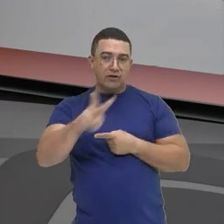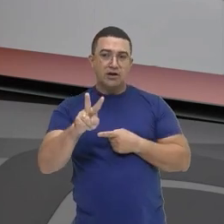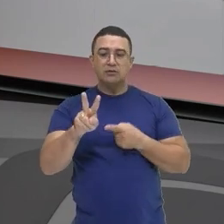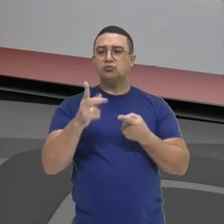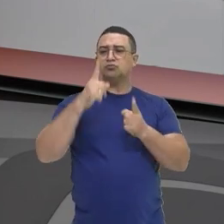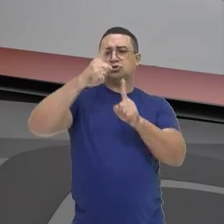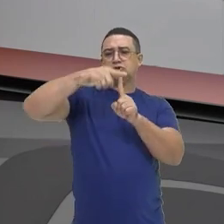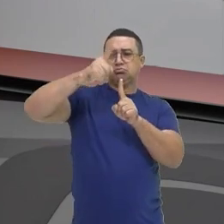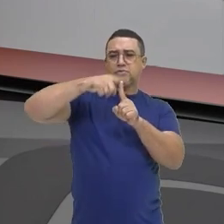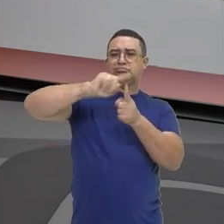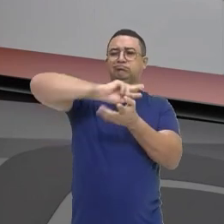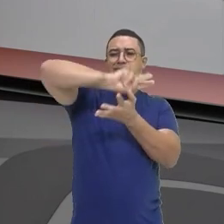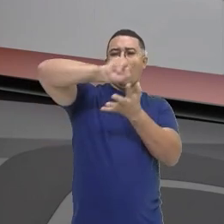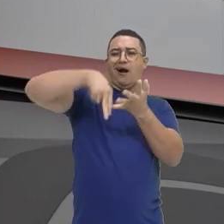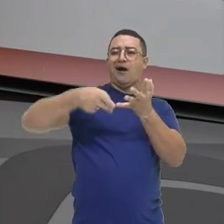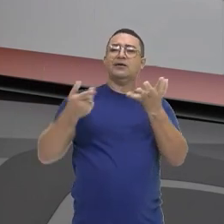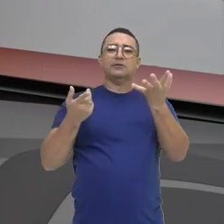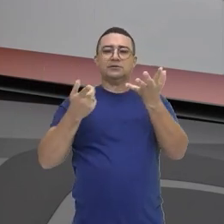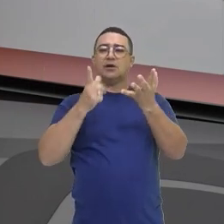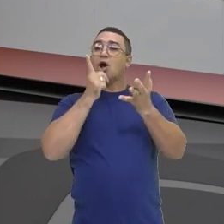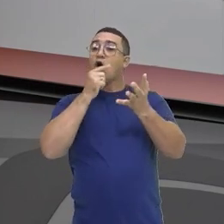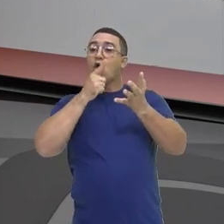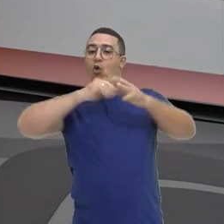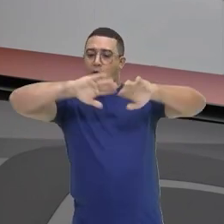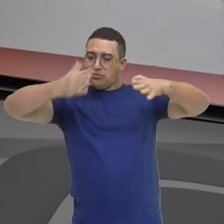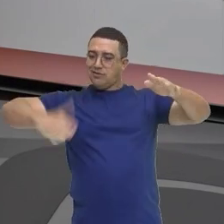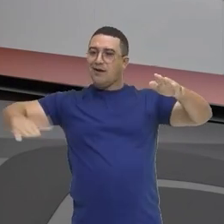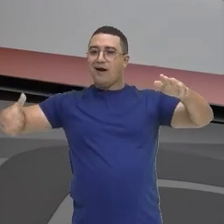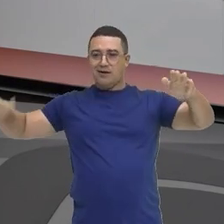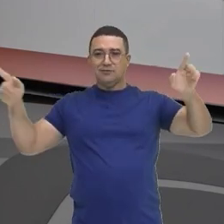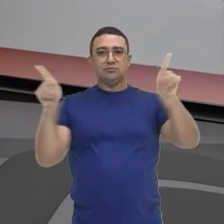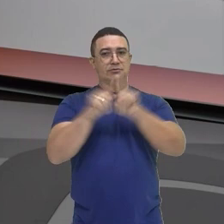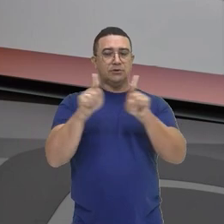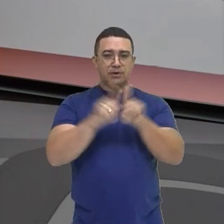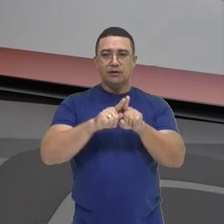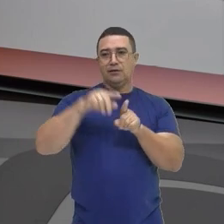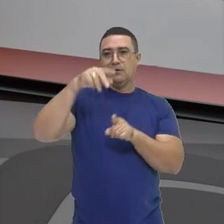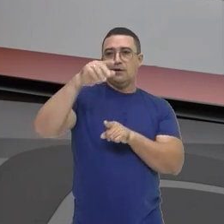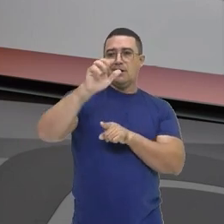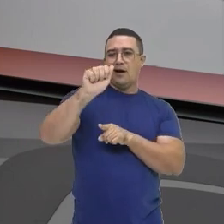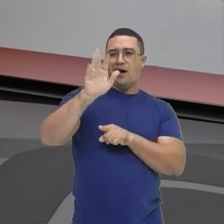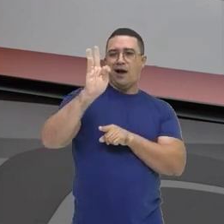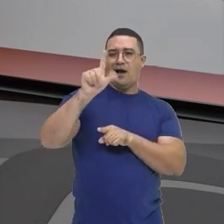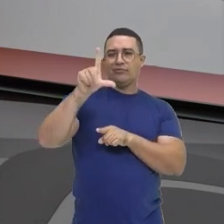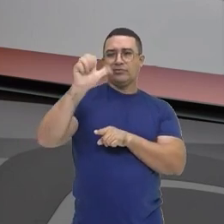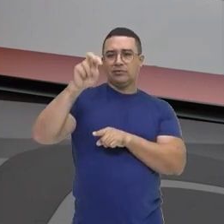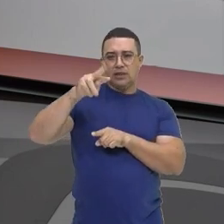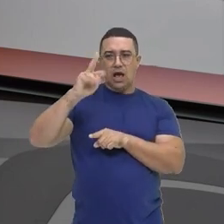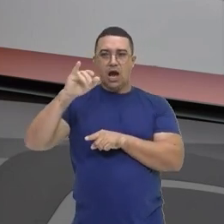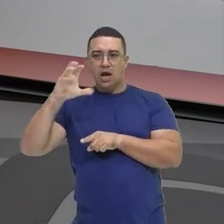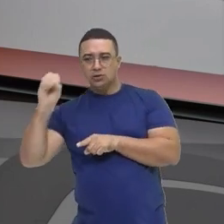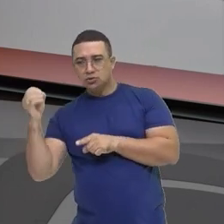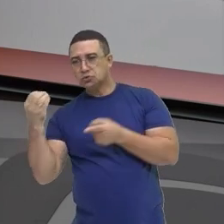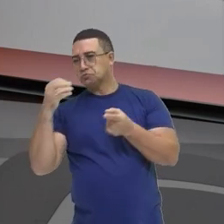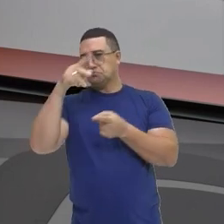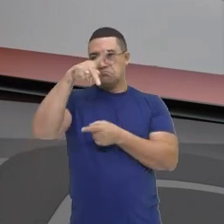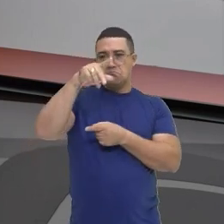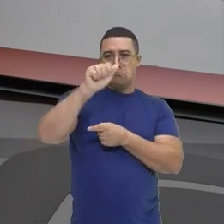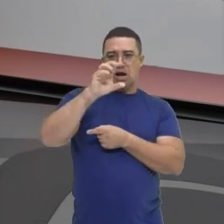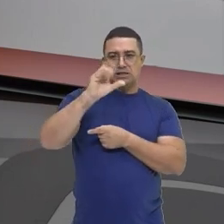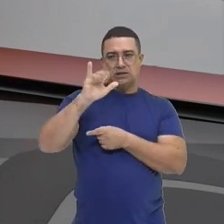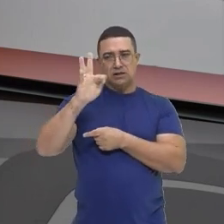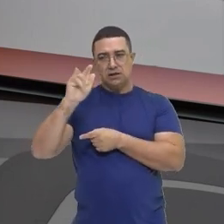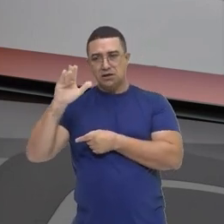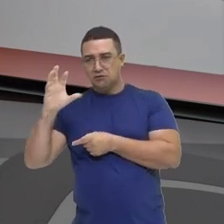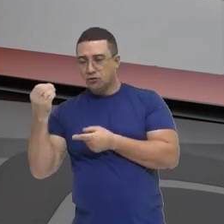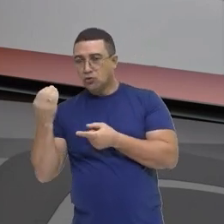oceanos, onde aqui está o Oceano Atlântico, o Oceano Pacífico, e a partir dessas representações, né? No